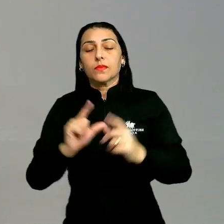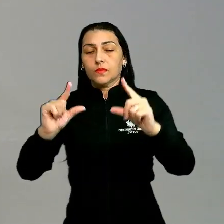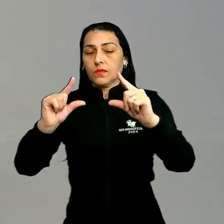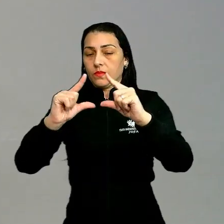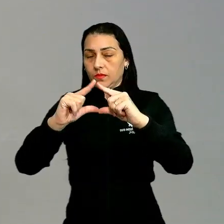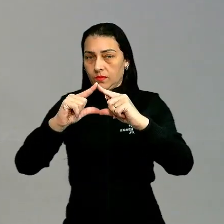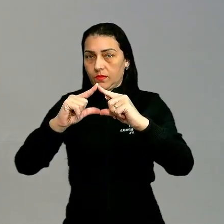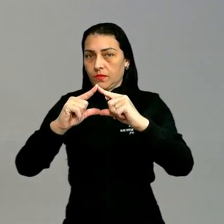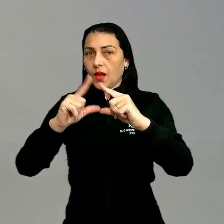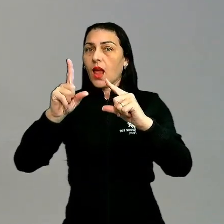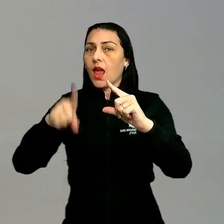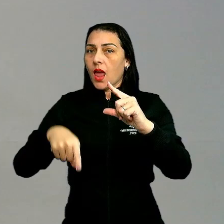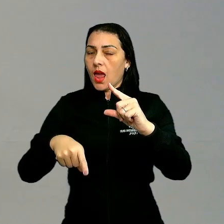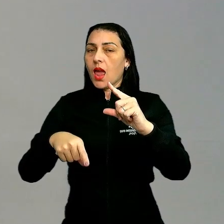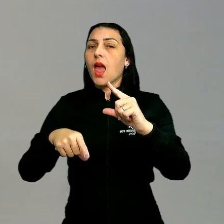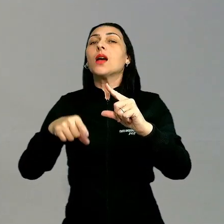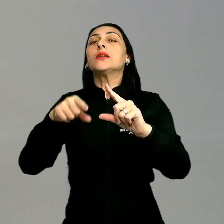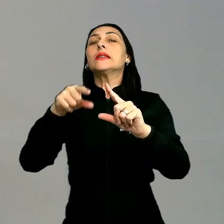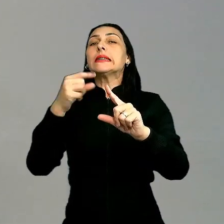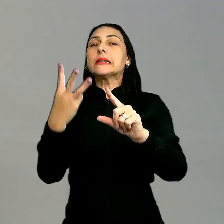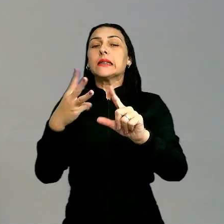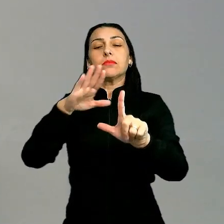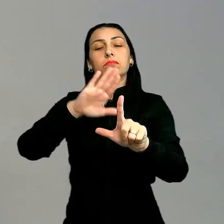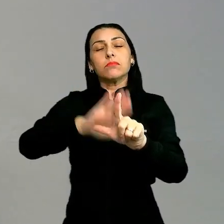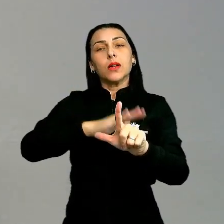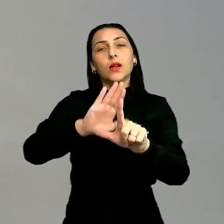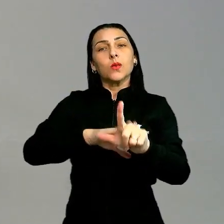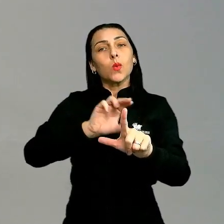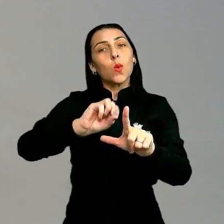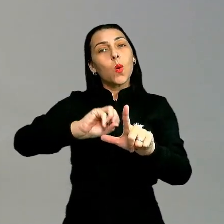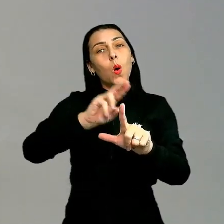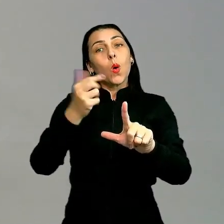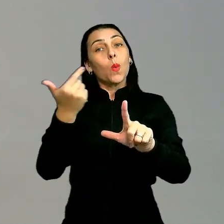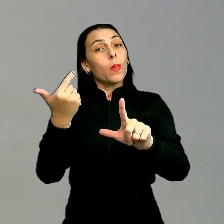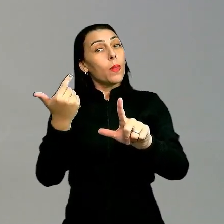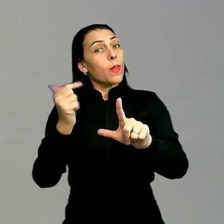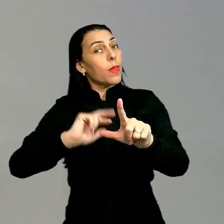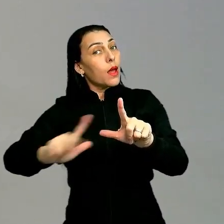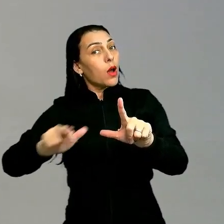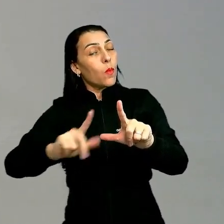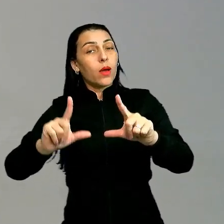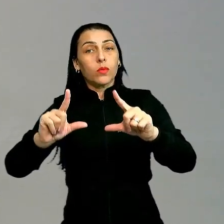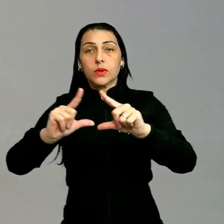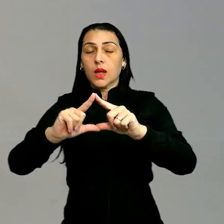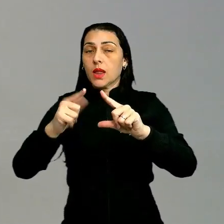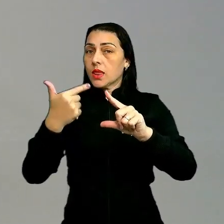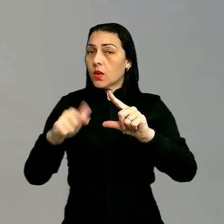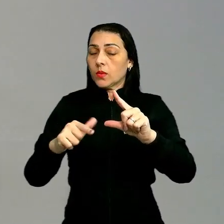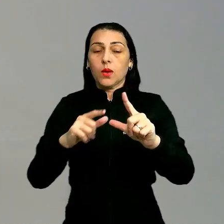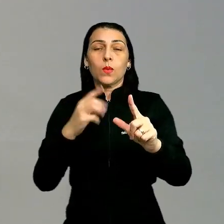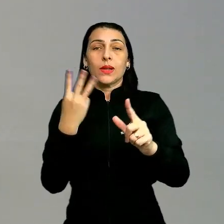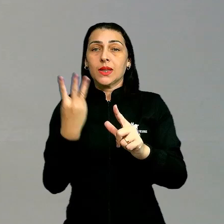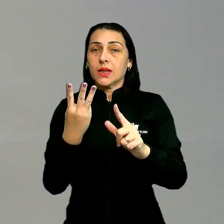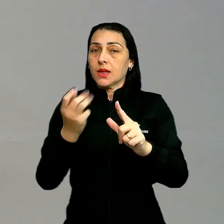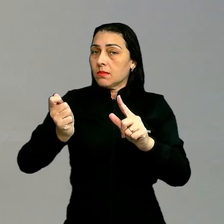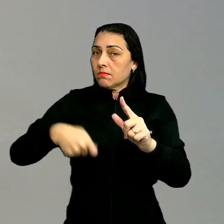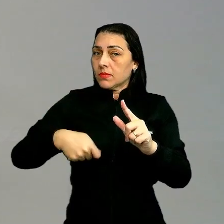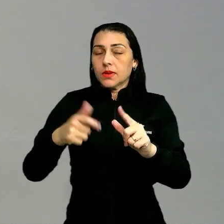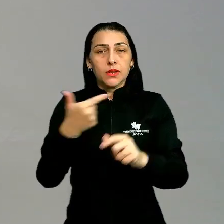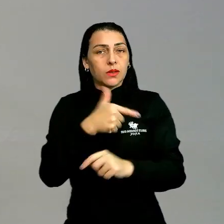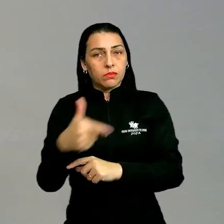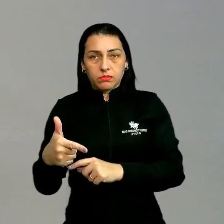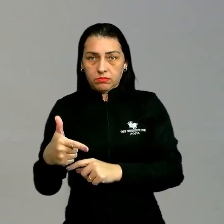Um triângulo é uma figura de 3 lados, ou não é um triângulo, e não existe uma terceira